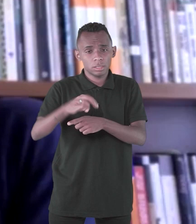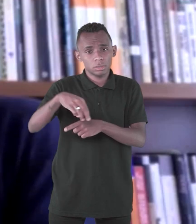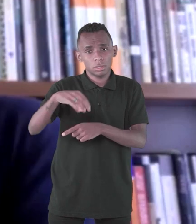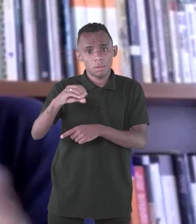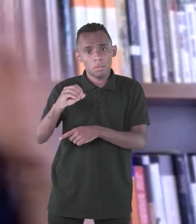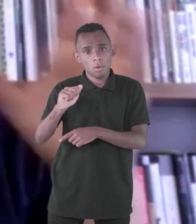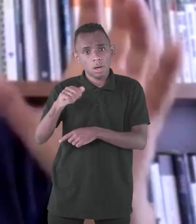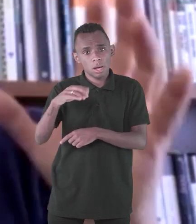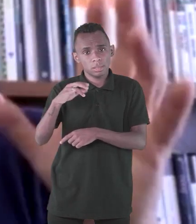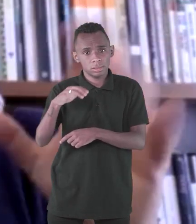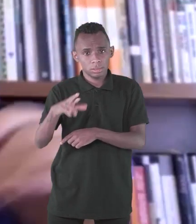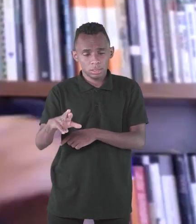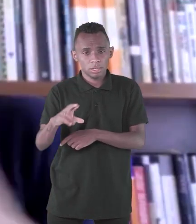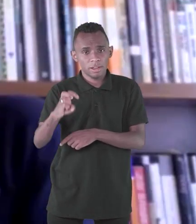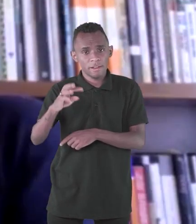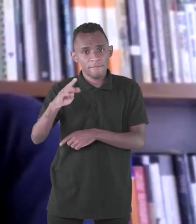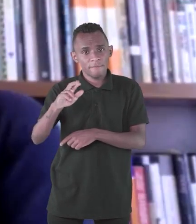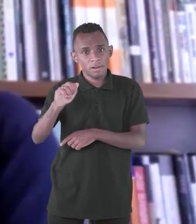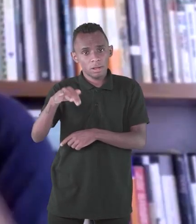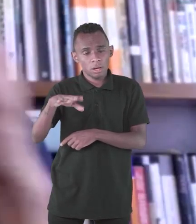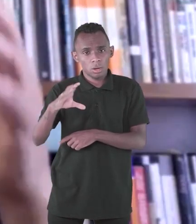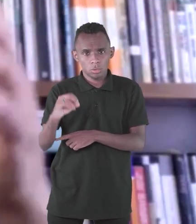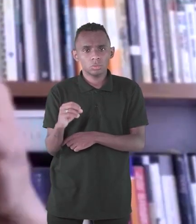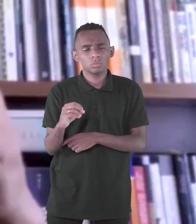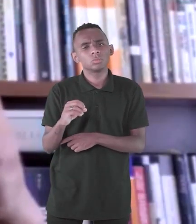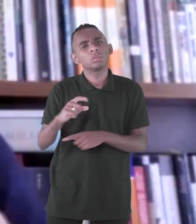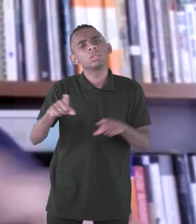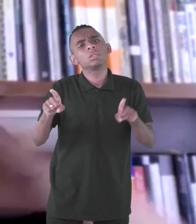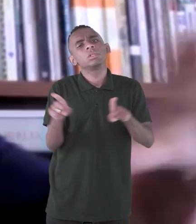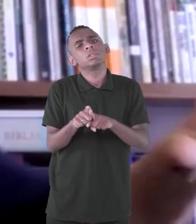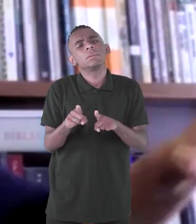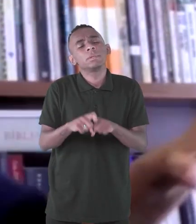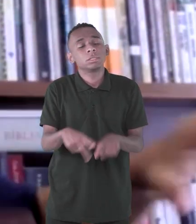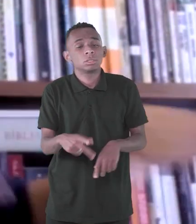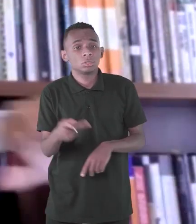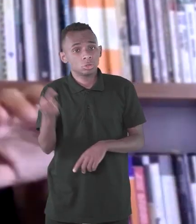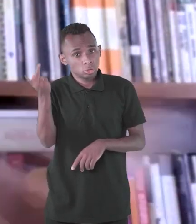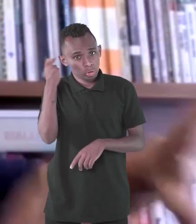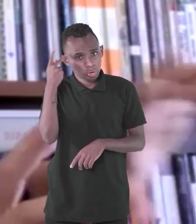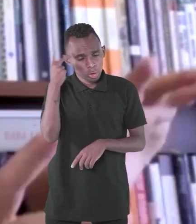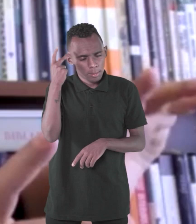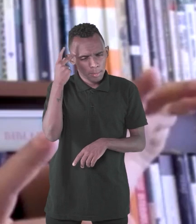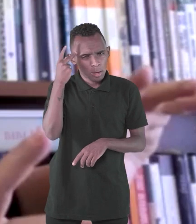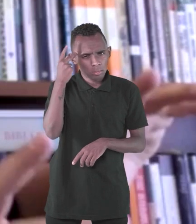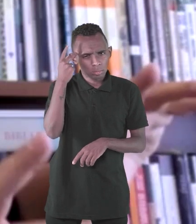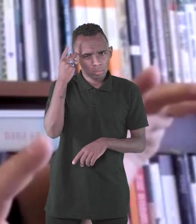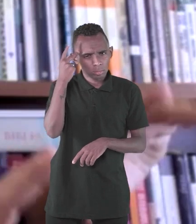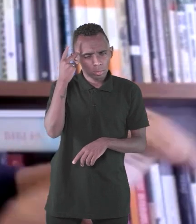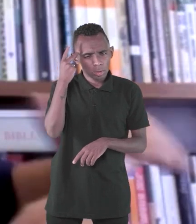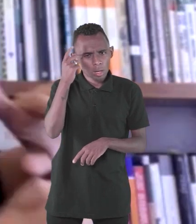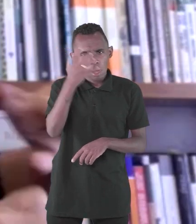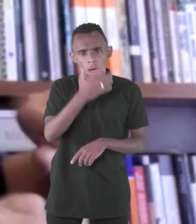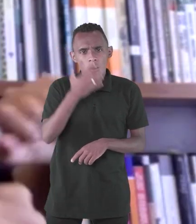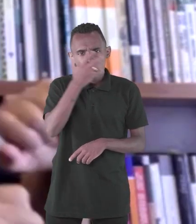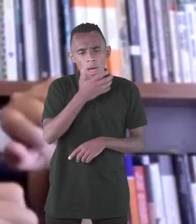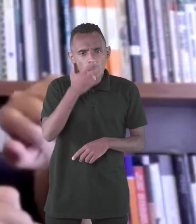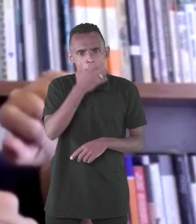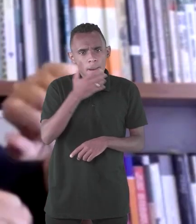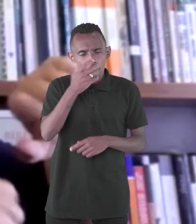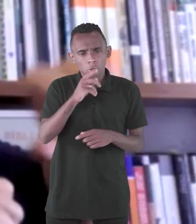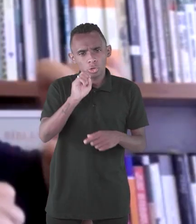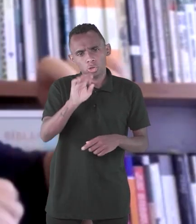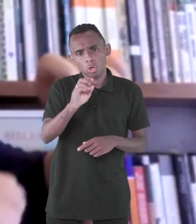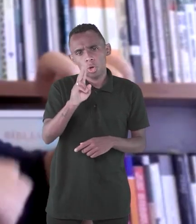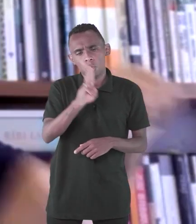também, outro gênio, né? Imenso. Aí chegando em São Paulo, vou falar da música instrumental que tem sido